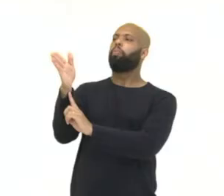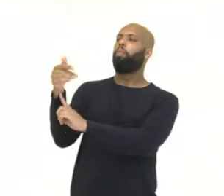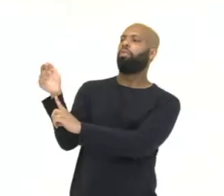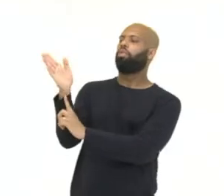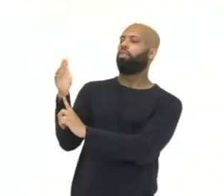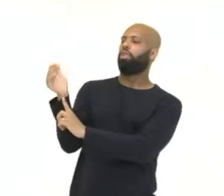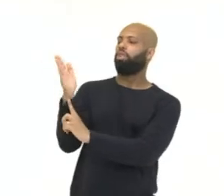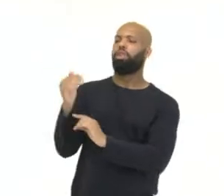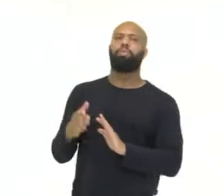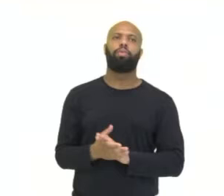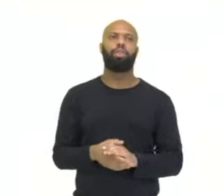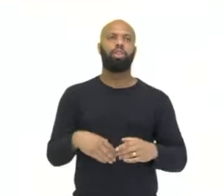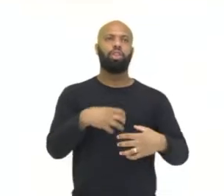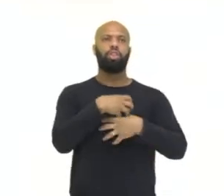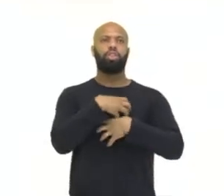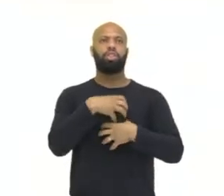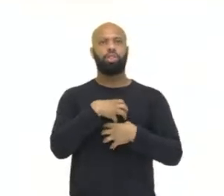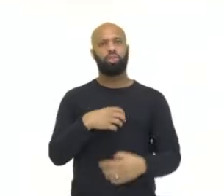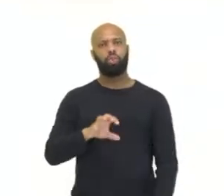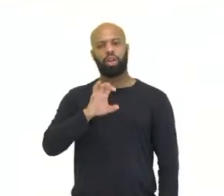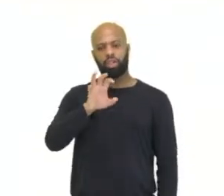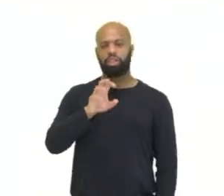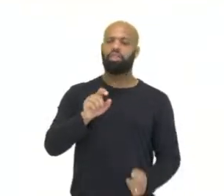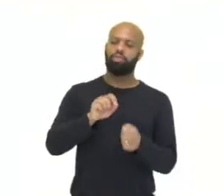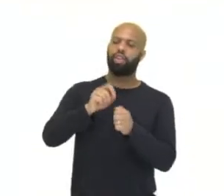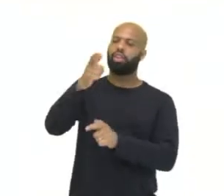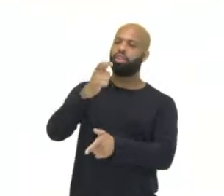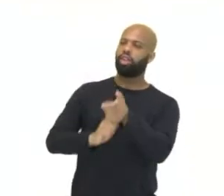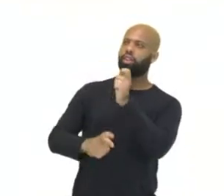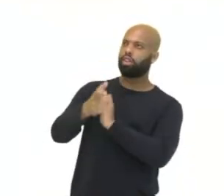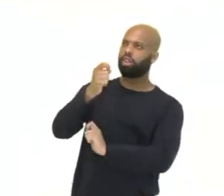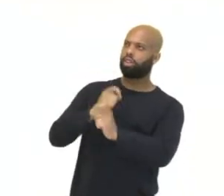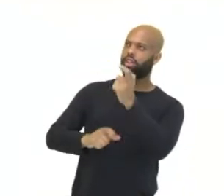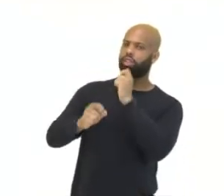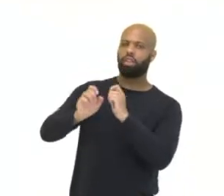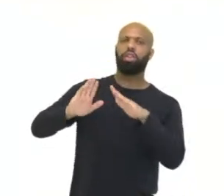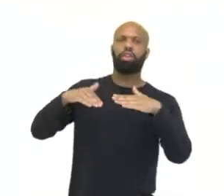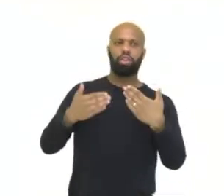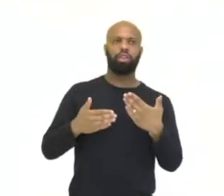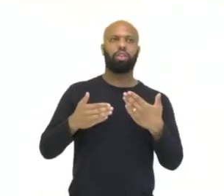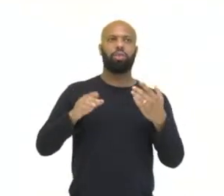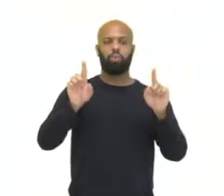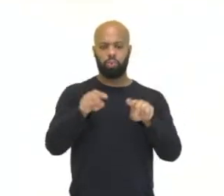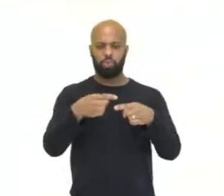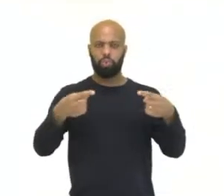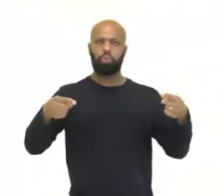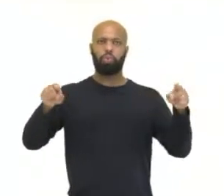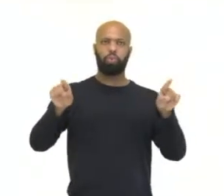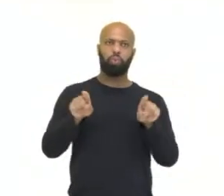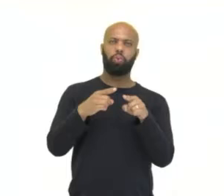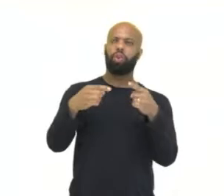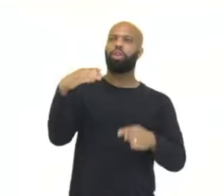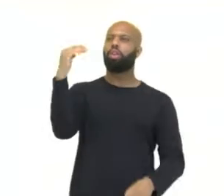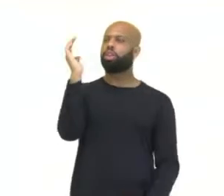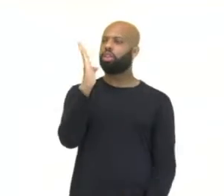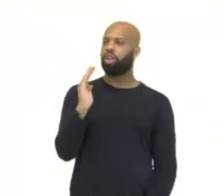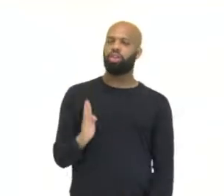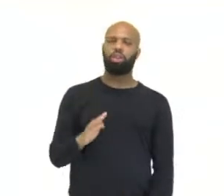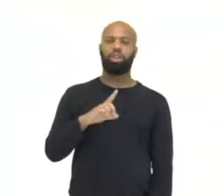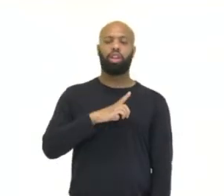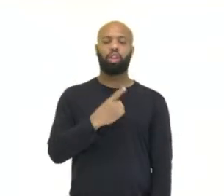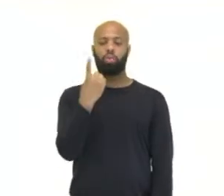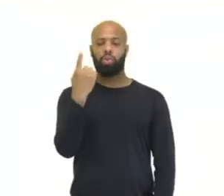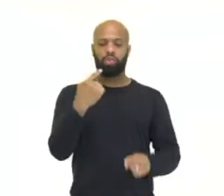né? Assim, além de hastear a bandeira, o hino nacional ele deve ser executado, como eu disse a vocês, pelo menos uma vez